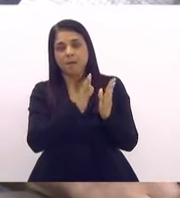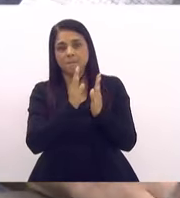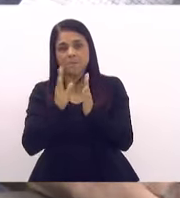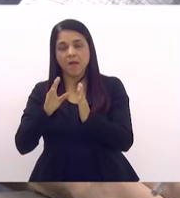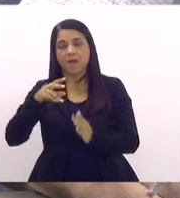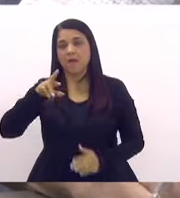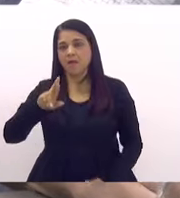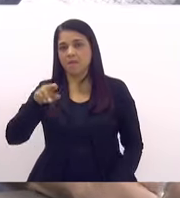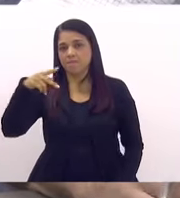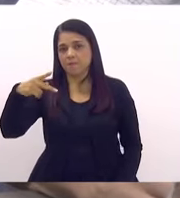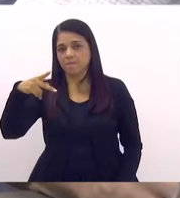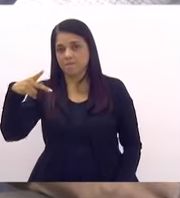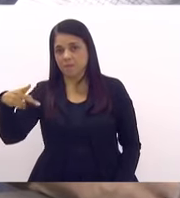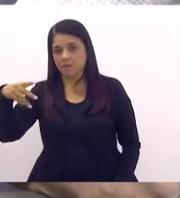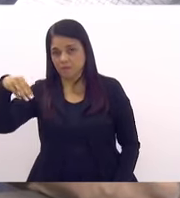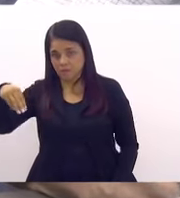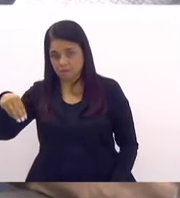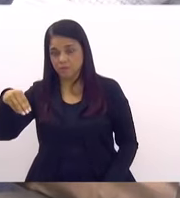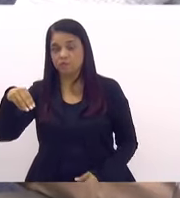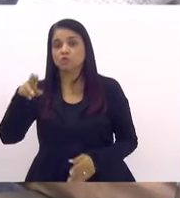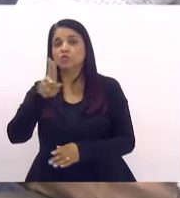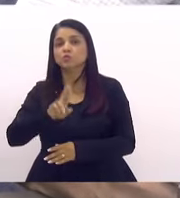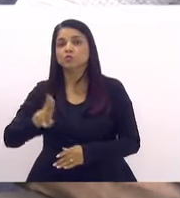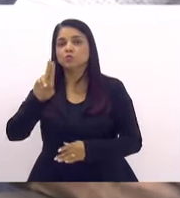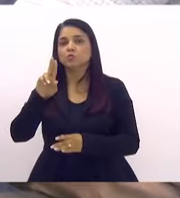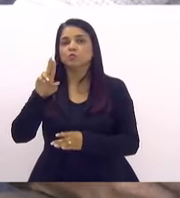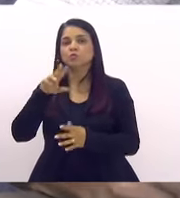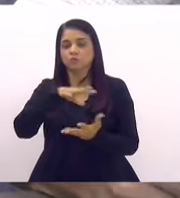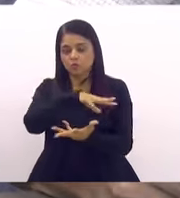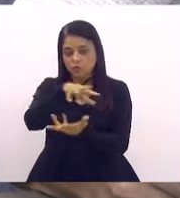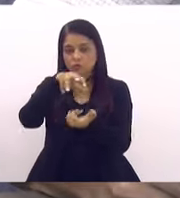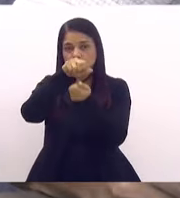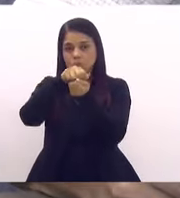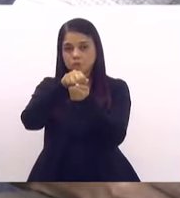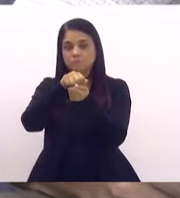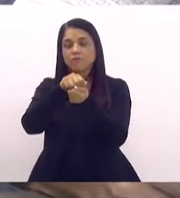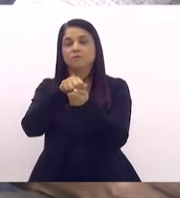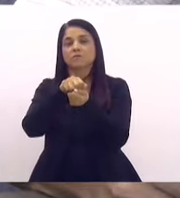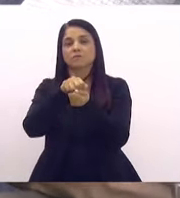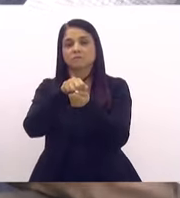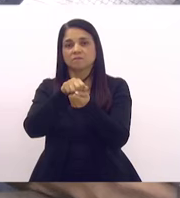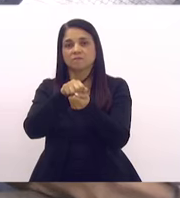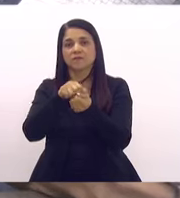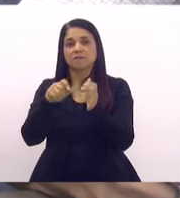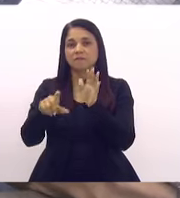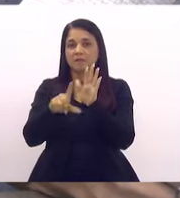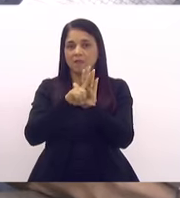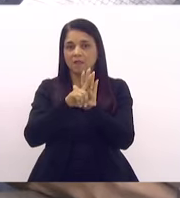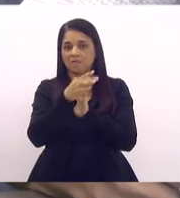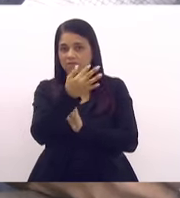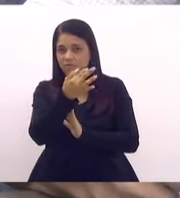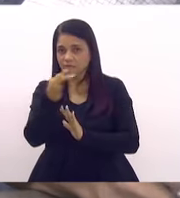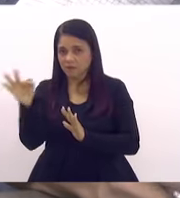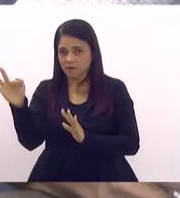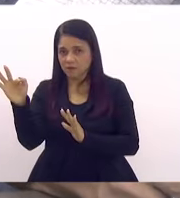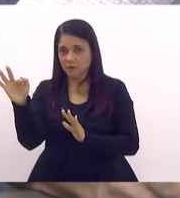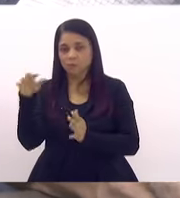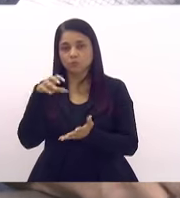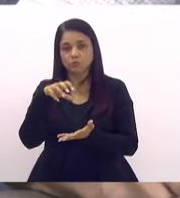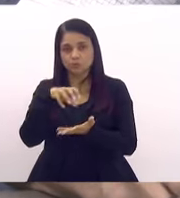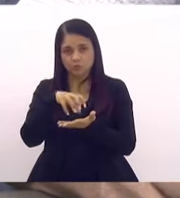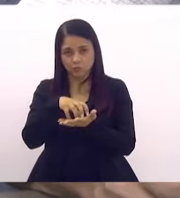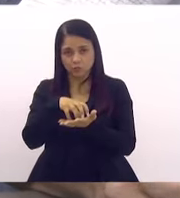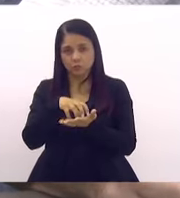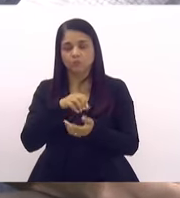de uso sustentável, conforme, deputada Célia, consta na lei federal do SNUC, do sistema.